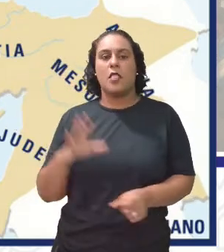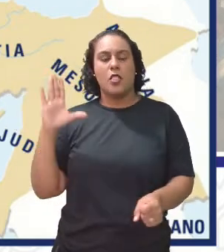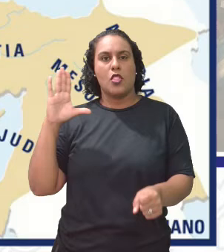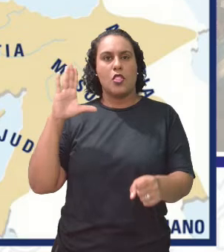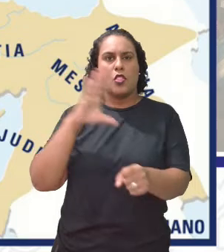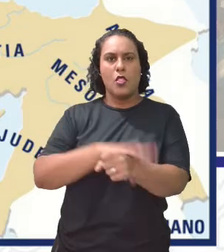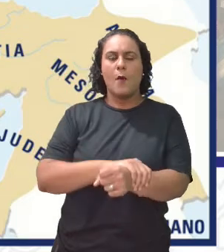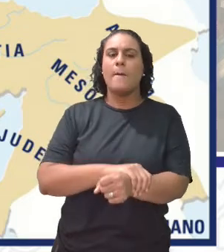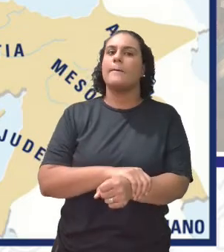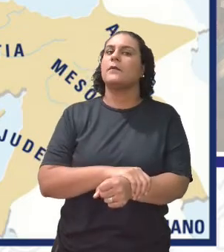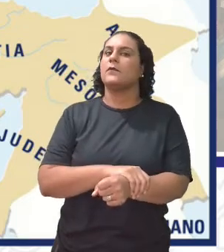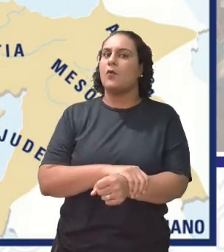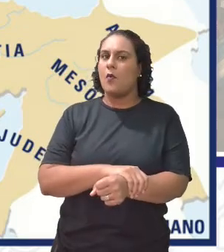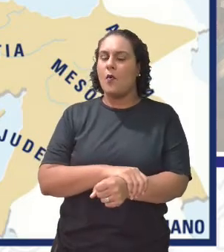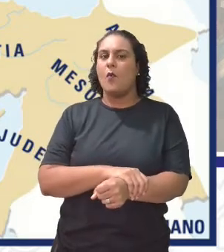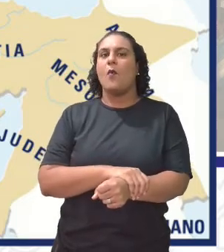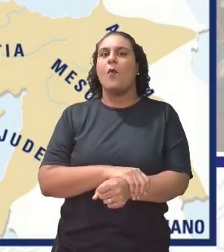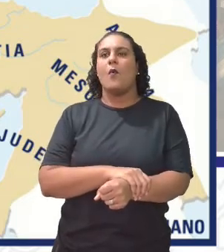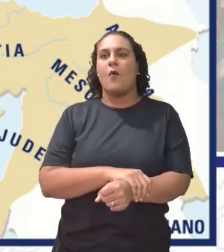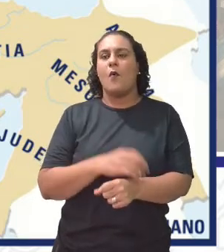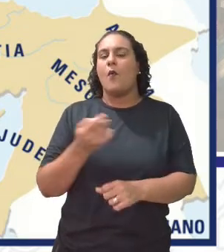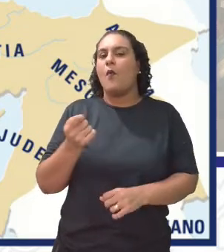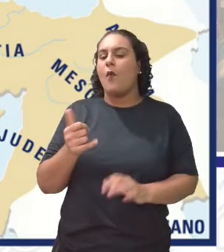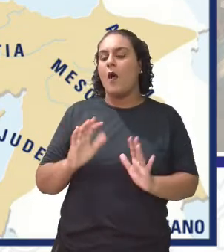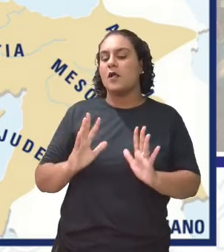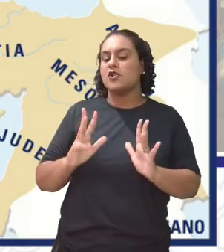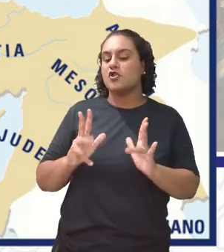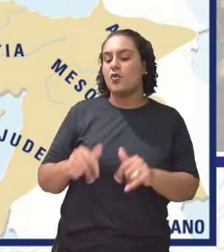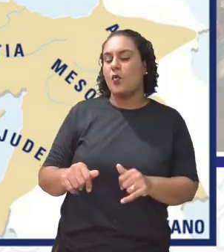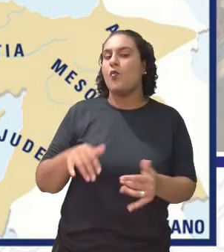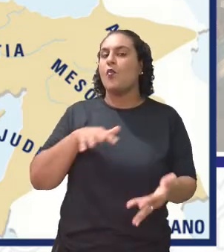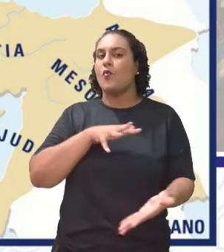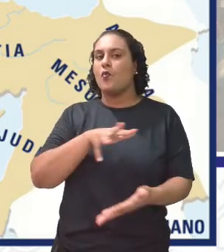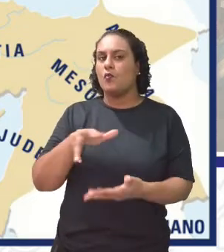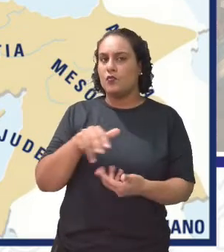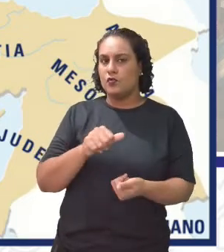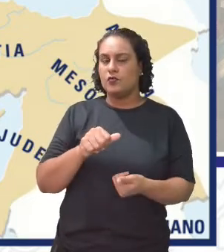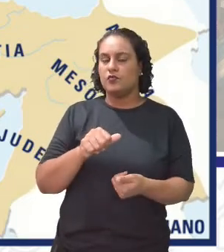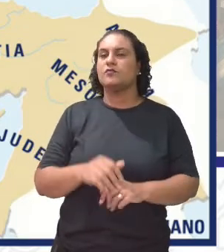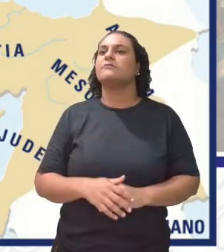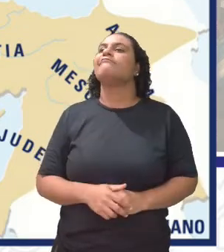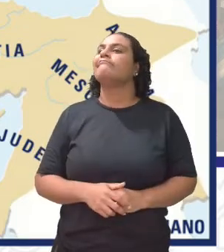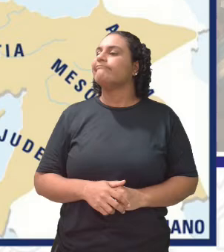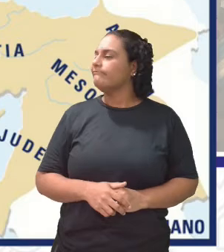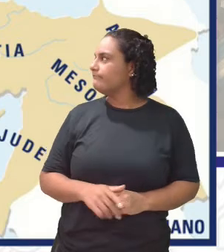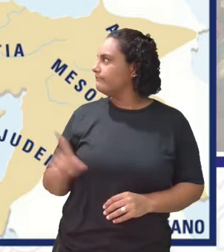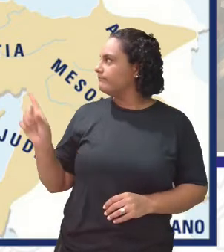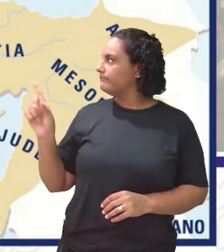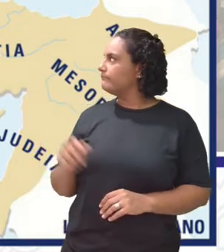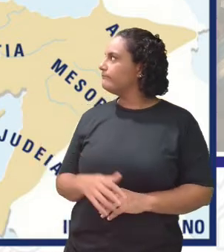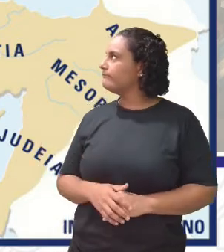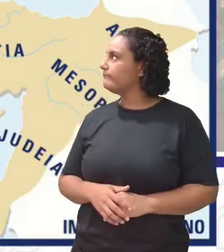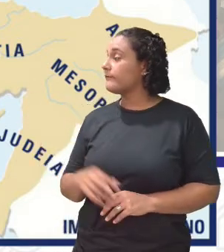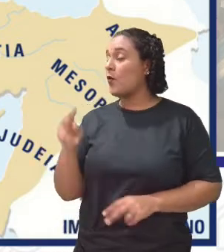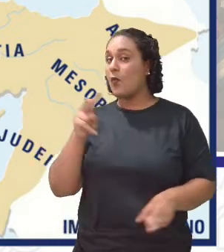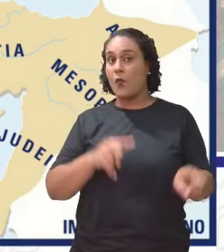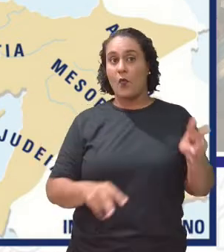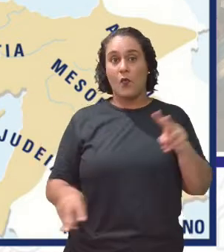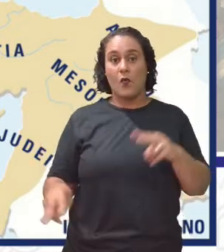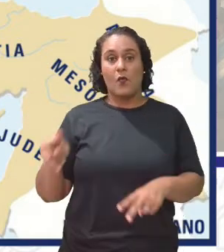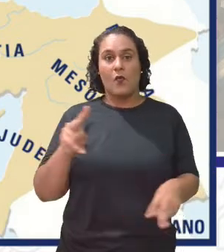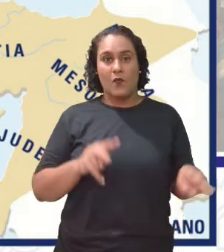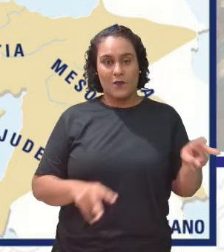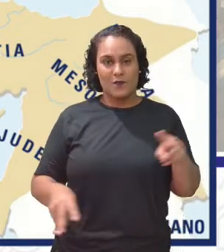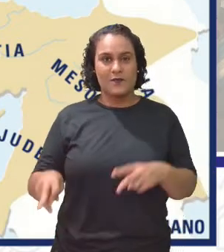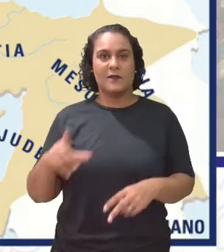quase todo o mundo que se conhecia até então. Então, observa aqui, ó, a gente